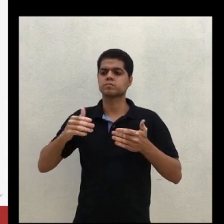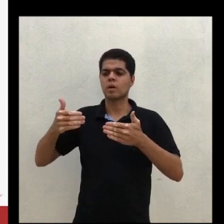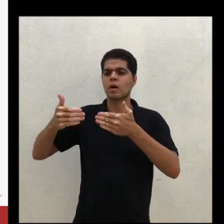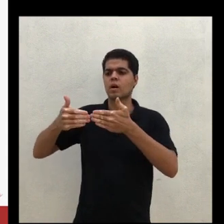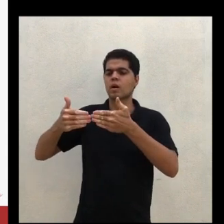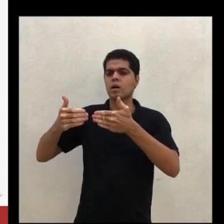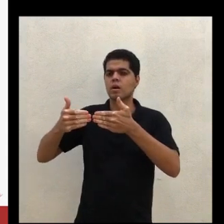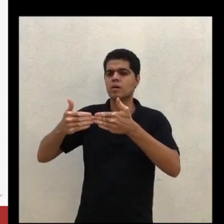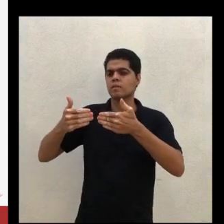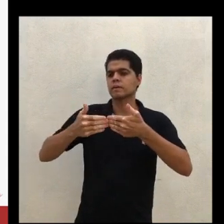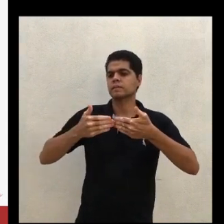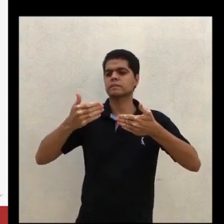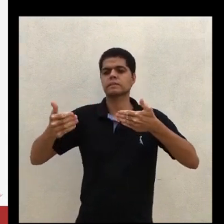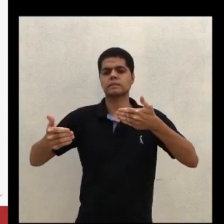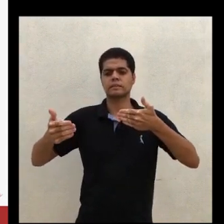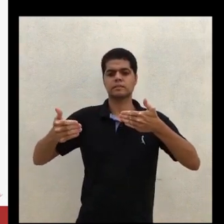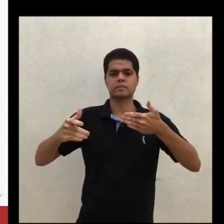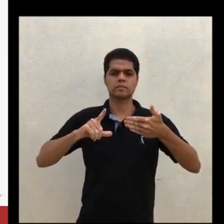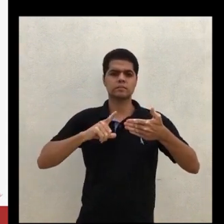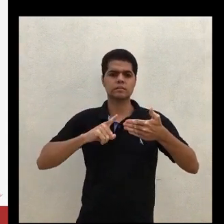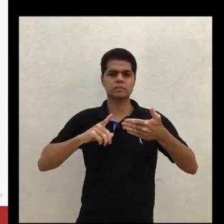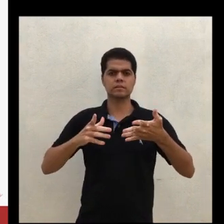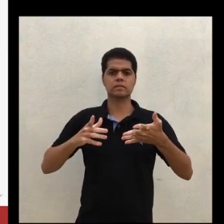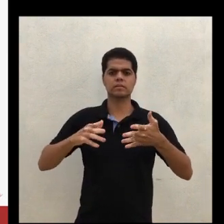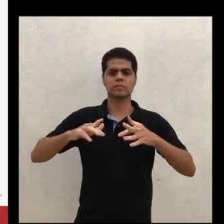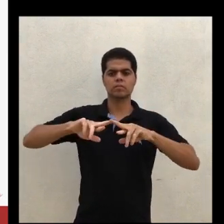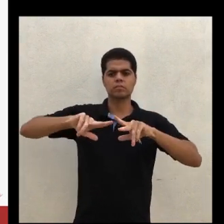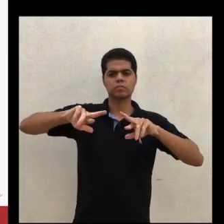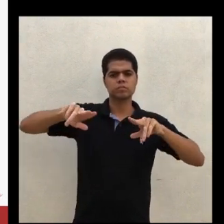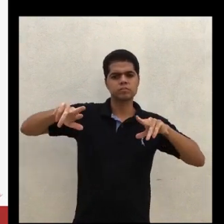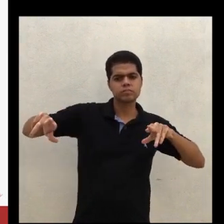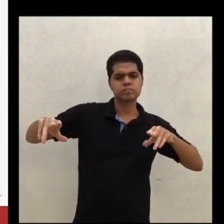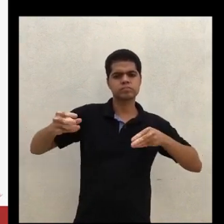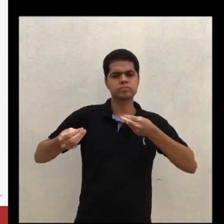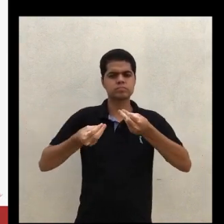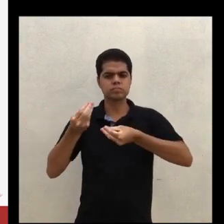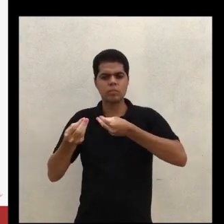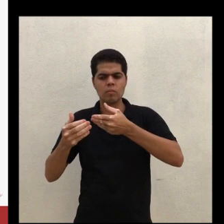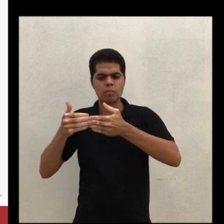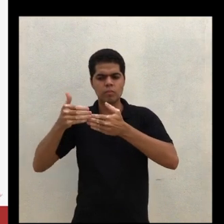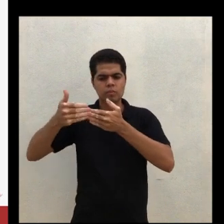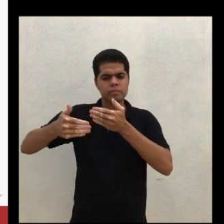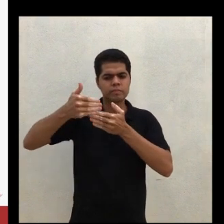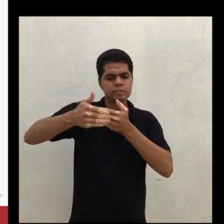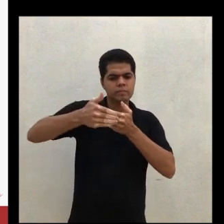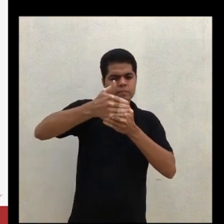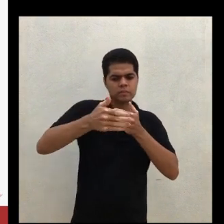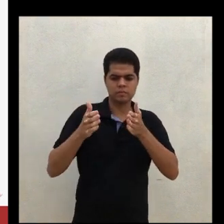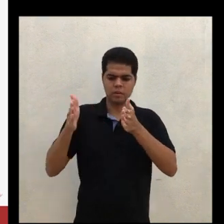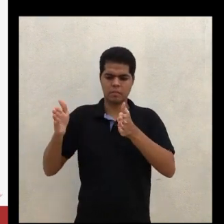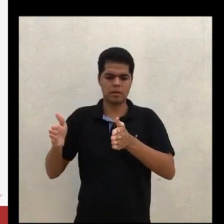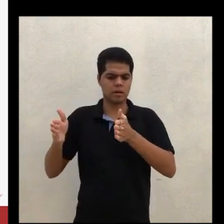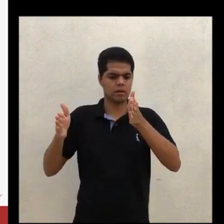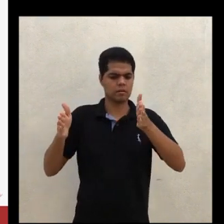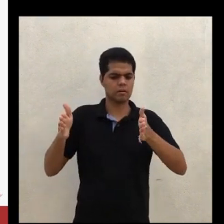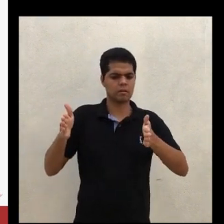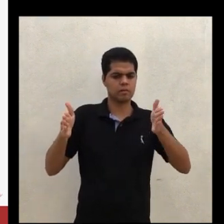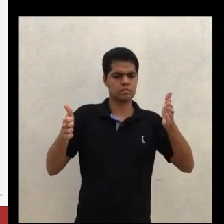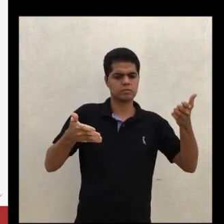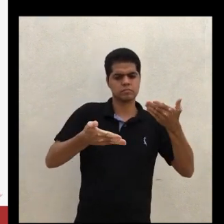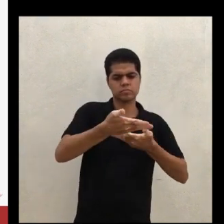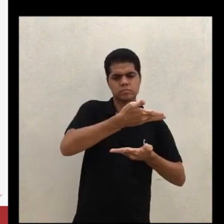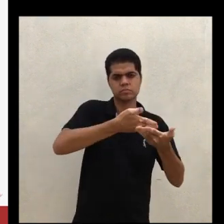aqui entre elas, entre essas fronteiras aqui. Há uma interação entre elas. Tá?